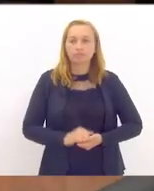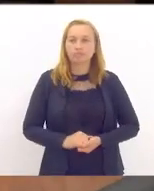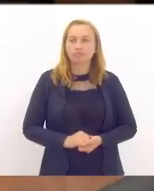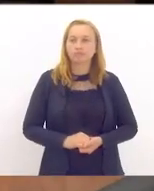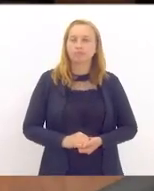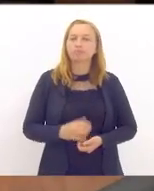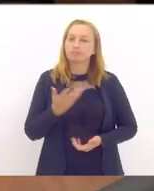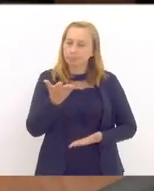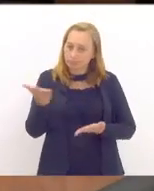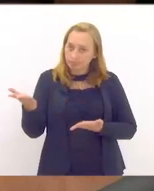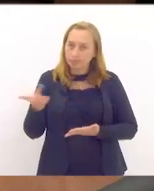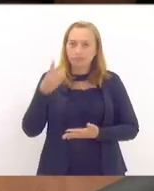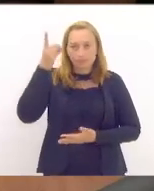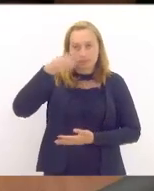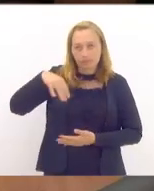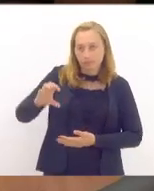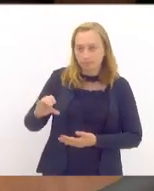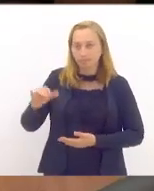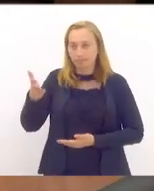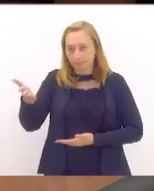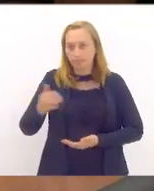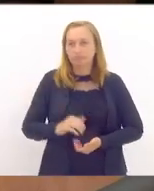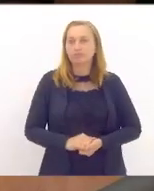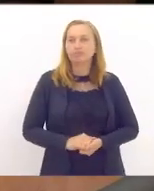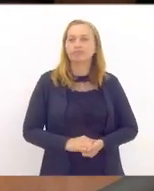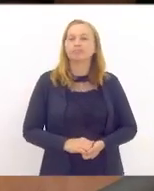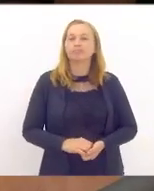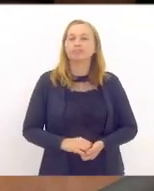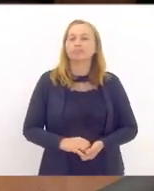Carlos Mickey por favor por favor